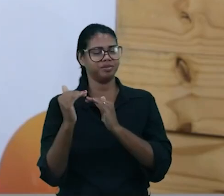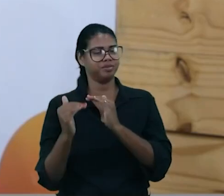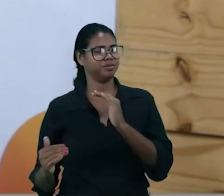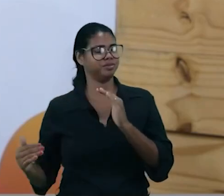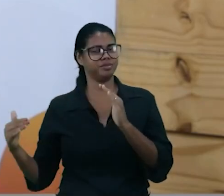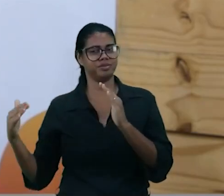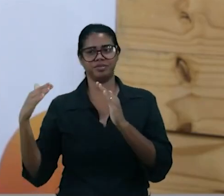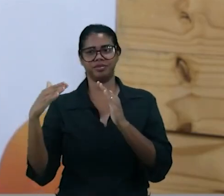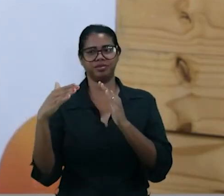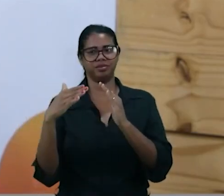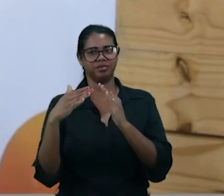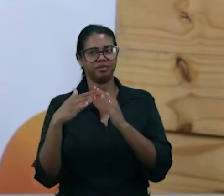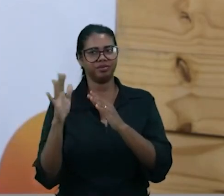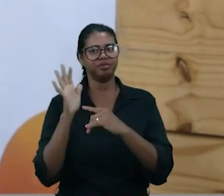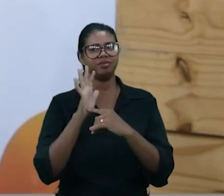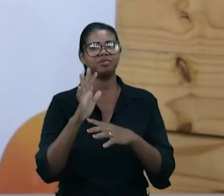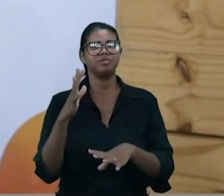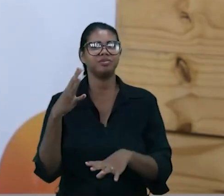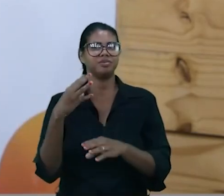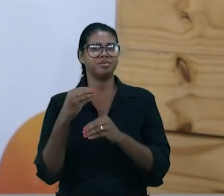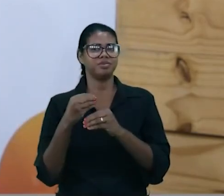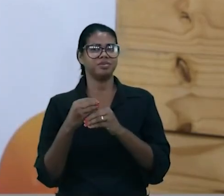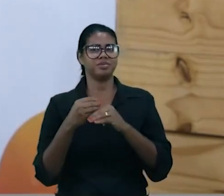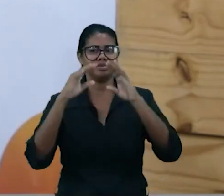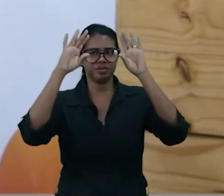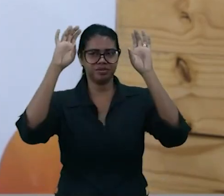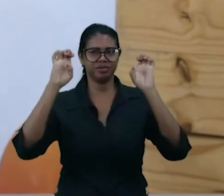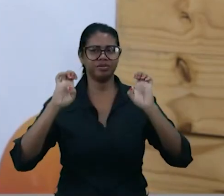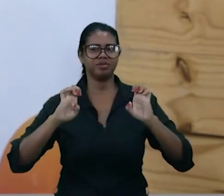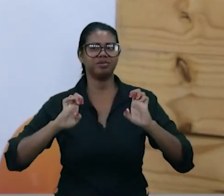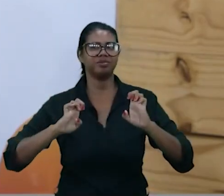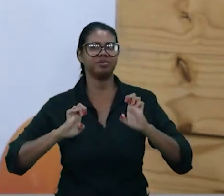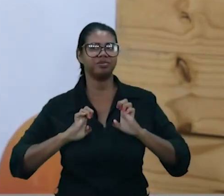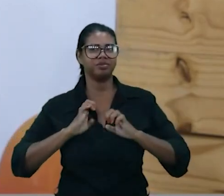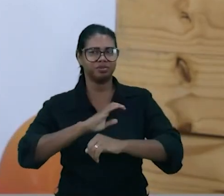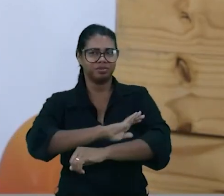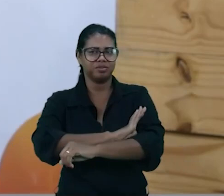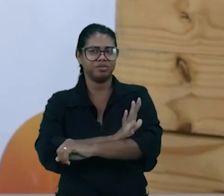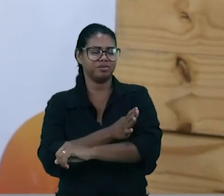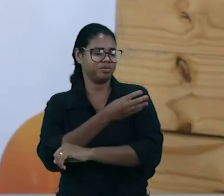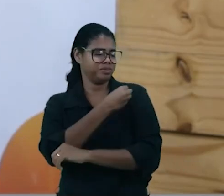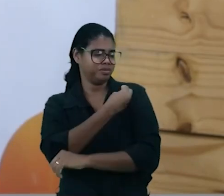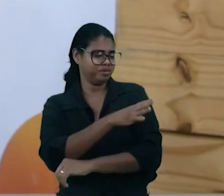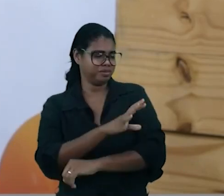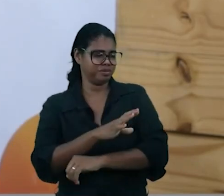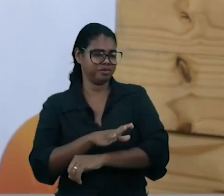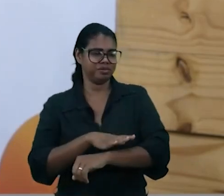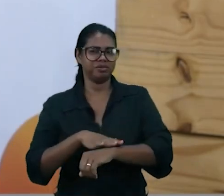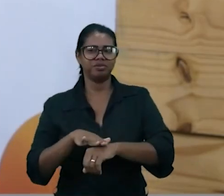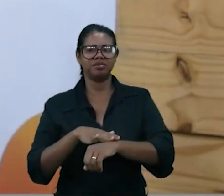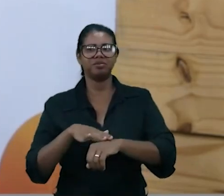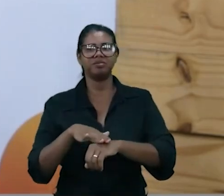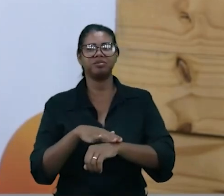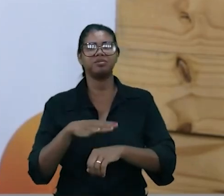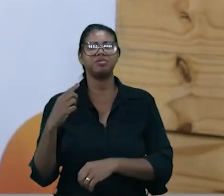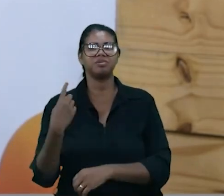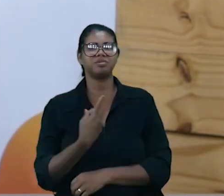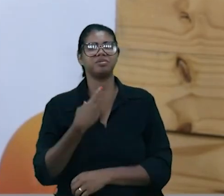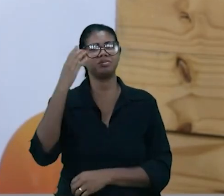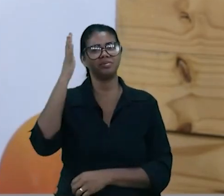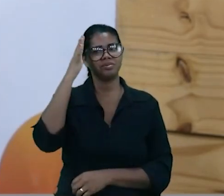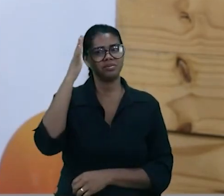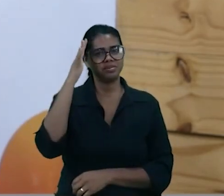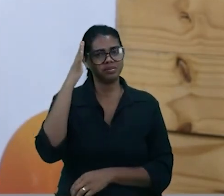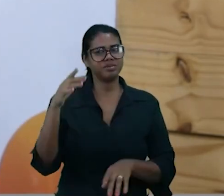absurdo de se dizer que alguns grupos, pela etnia, pela cor, eram inferiores. Isso está superado, mas é bom a gente entender, já que a gente está